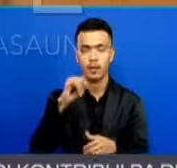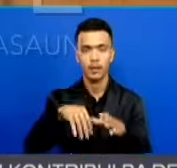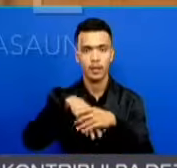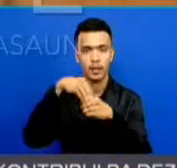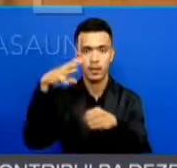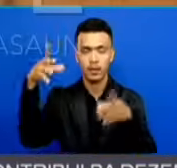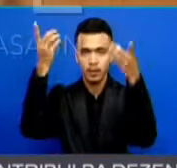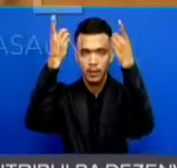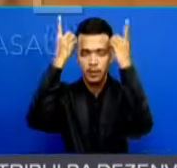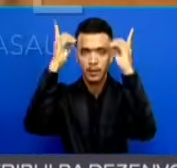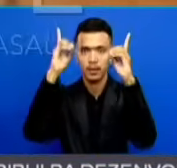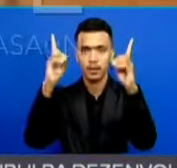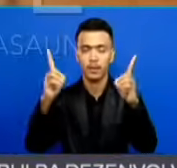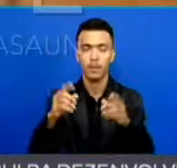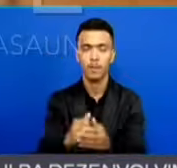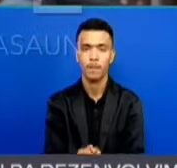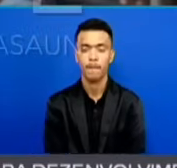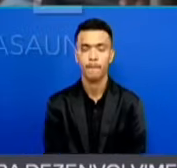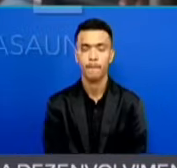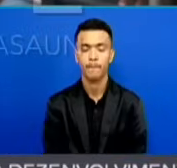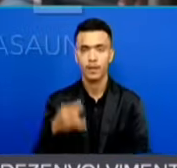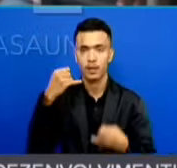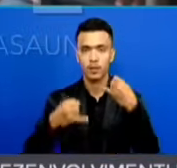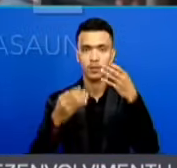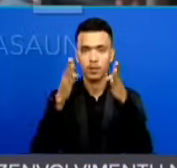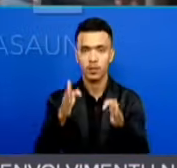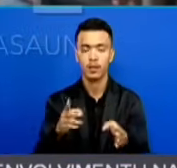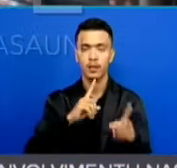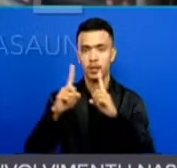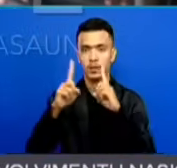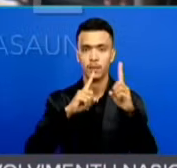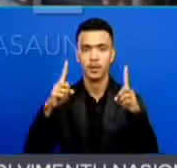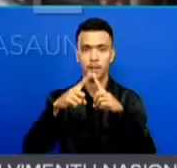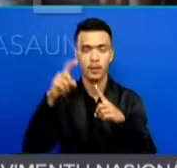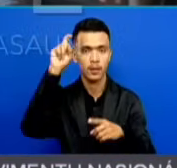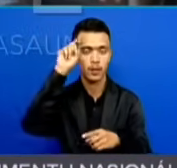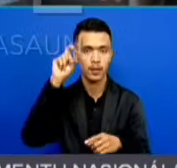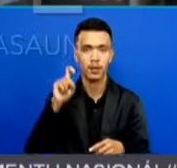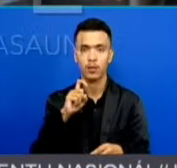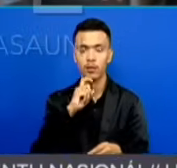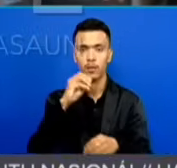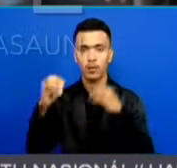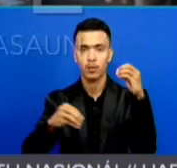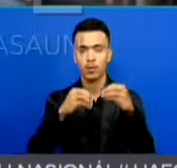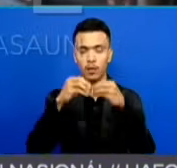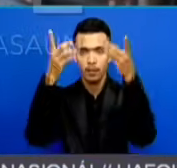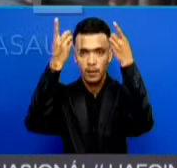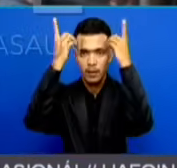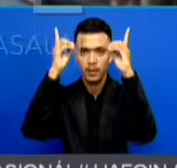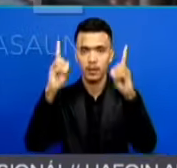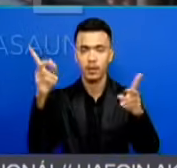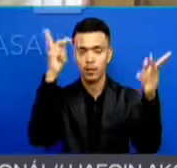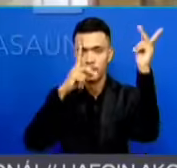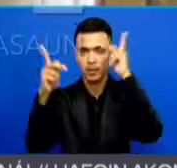sair decisão. Mesmo oficial justiça se explica ona ba Xanana Guzmão com a ba decisão ba